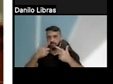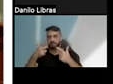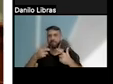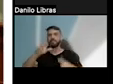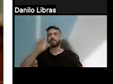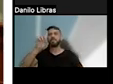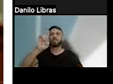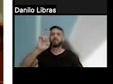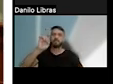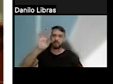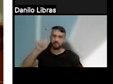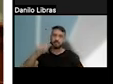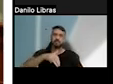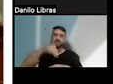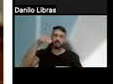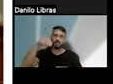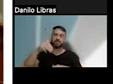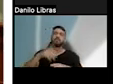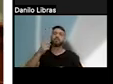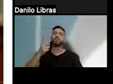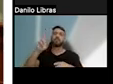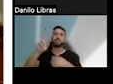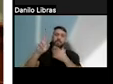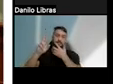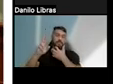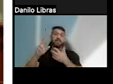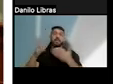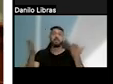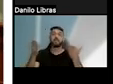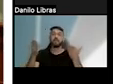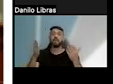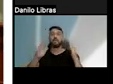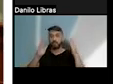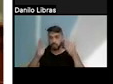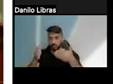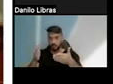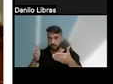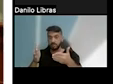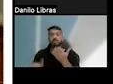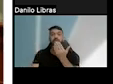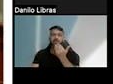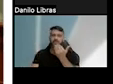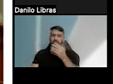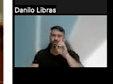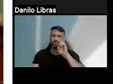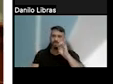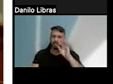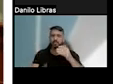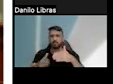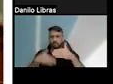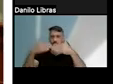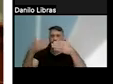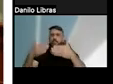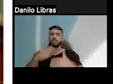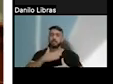minha IC, no meu mestrado, também no doutorado, então eu pretendo voltar para essa questão da dieta e desenvolvimento, que é uma área que eu